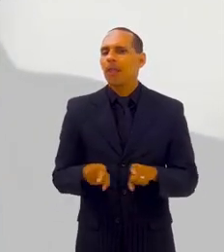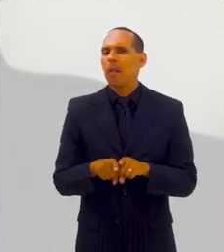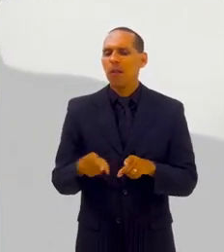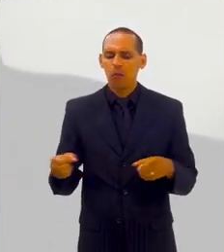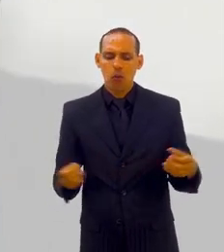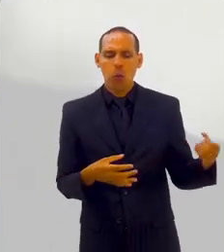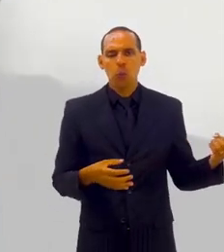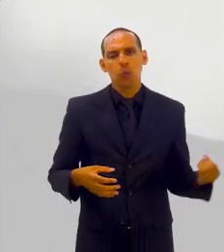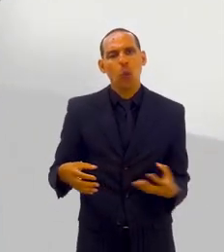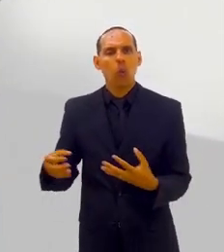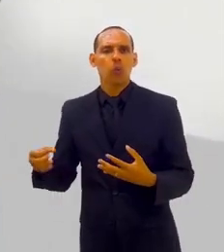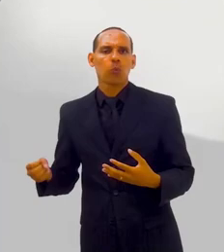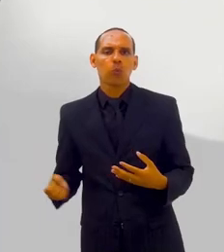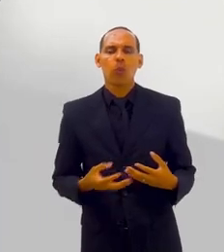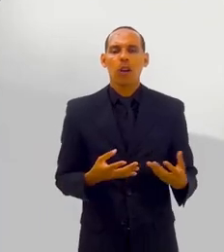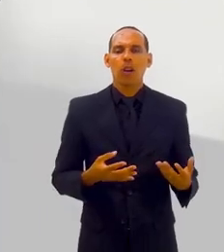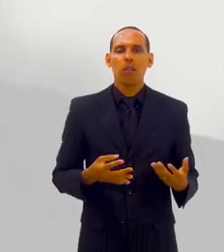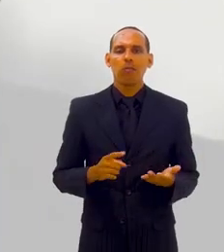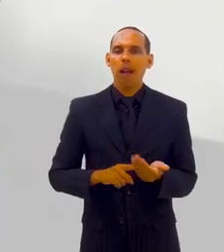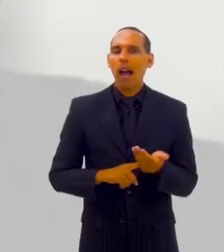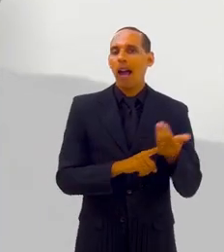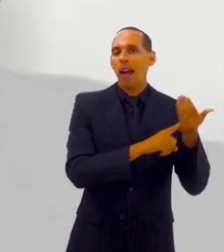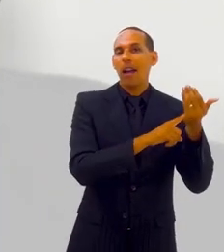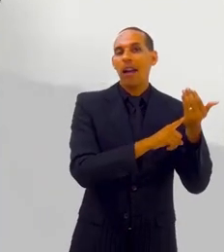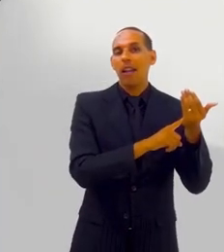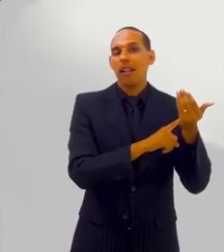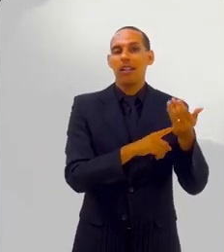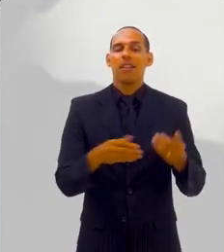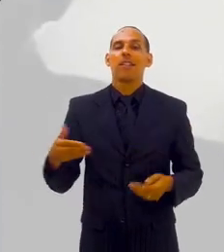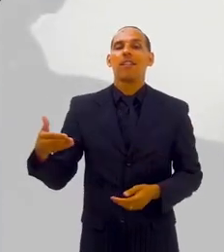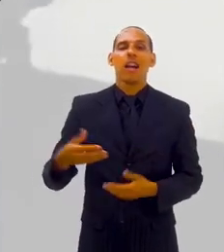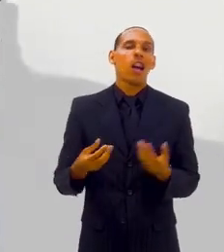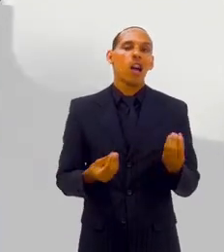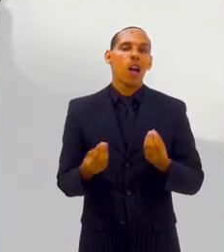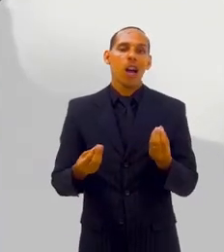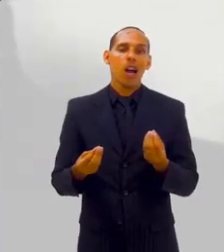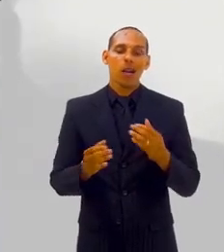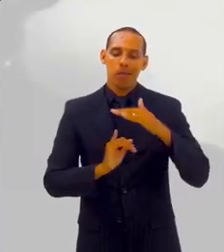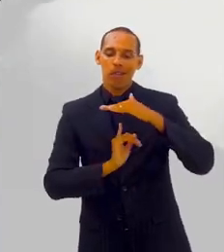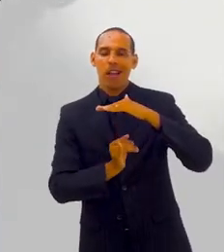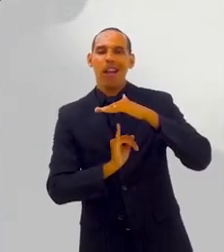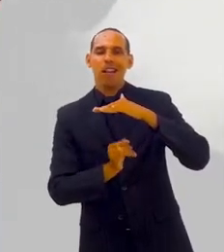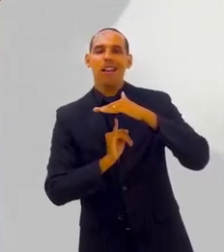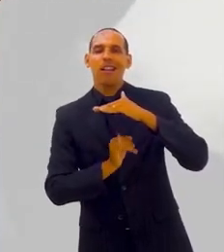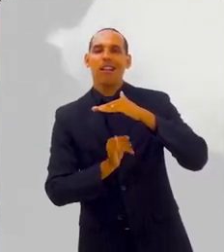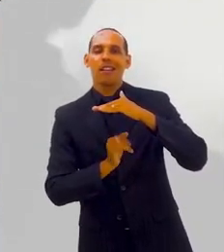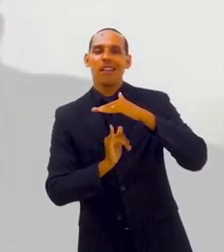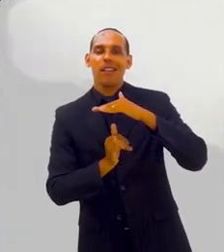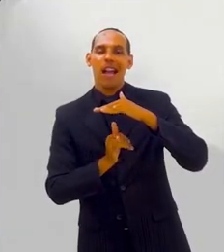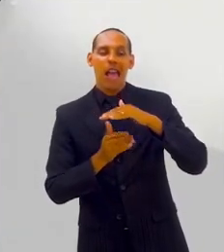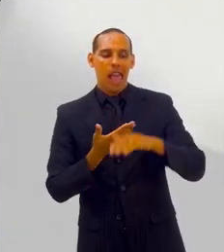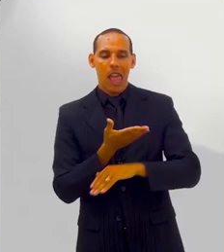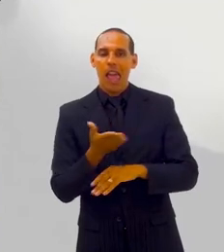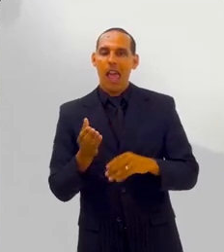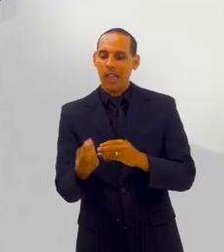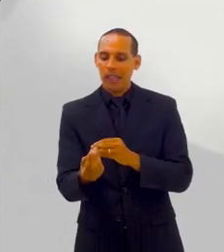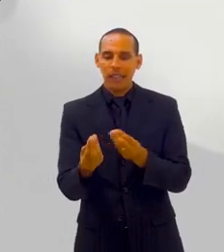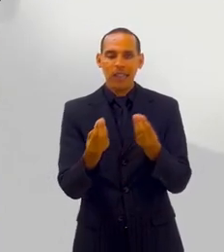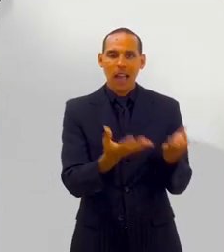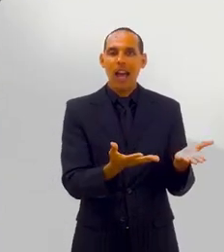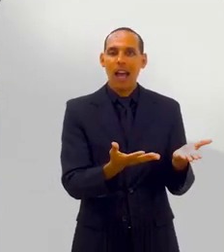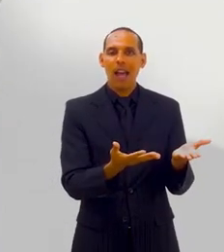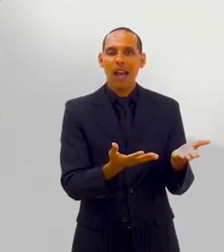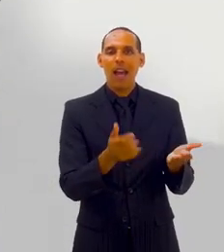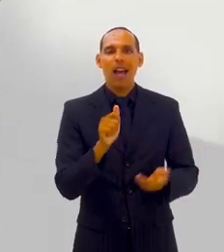atualização a Inovação a tecnologia tá vindo dessas startudes a startups aqui estão trazendo isso para o